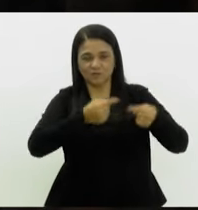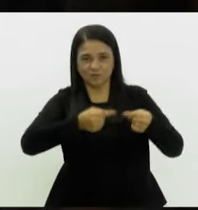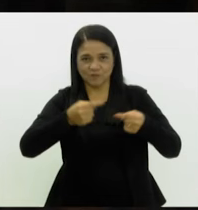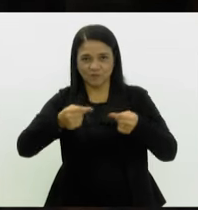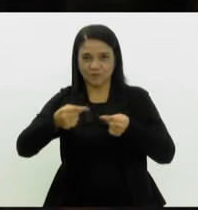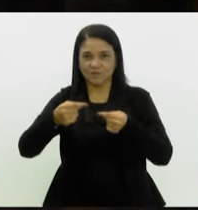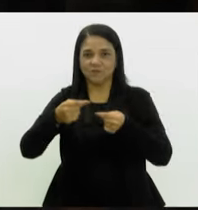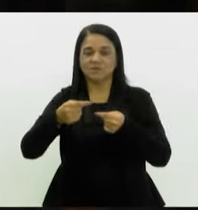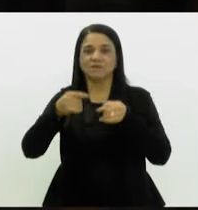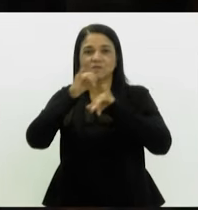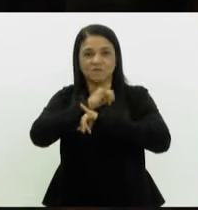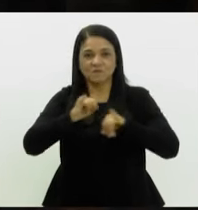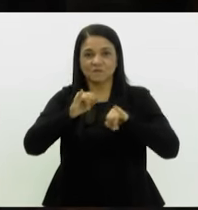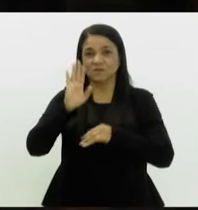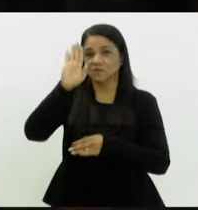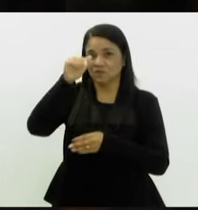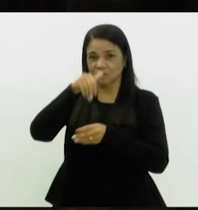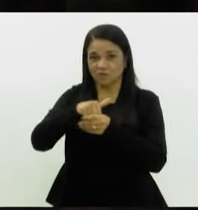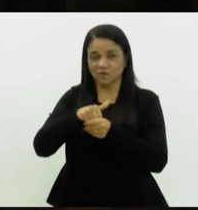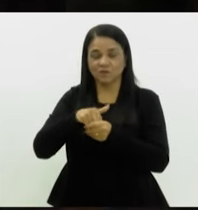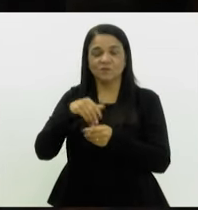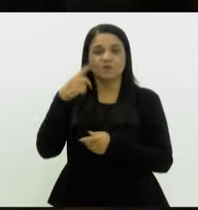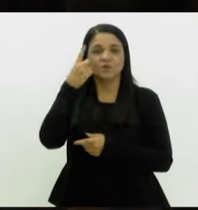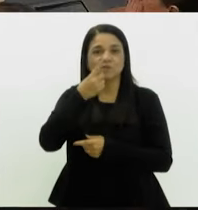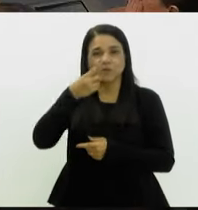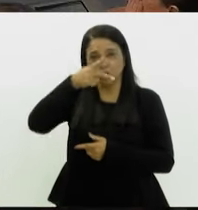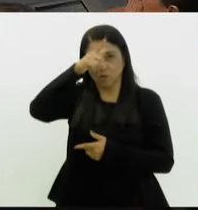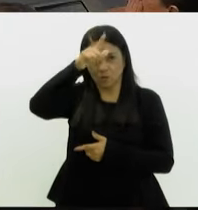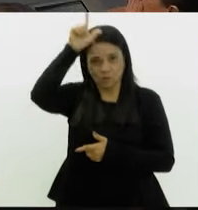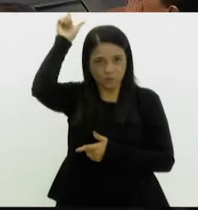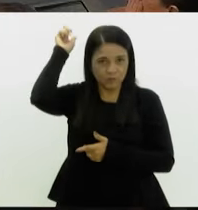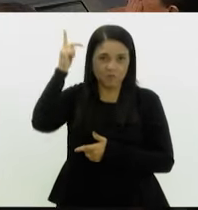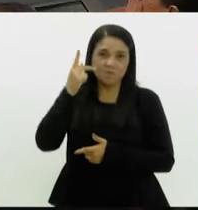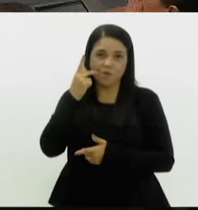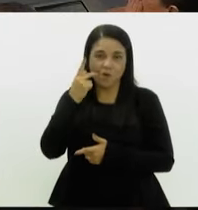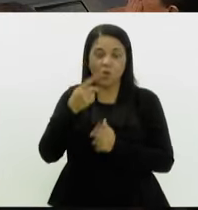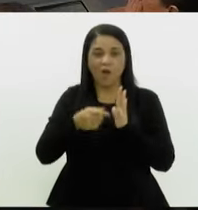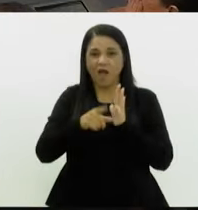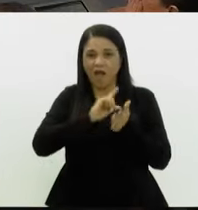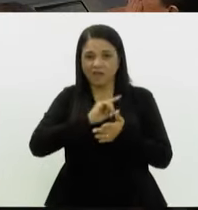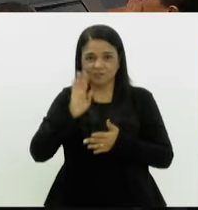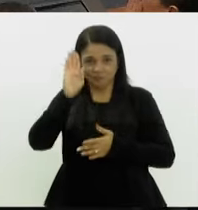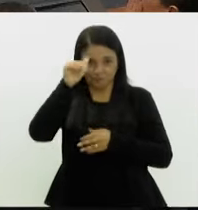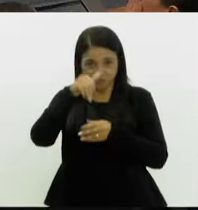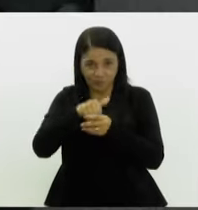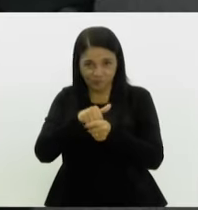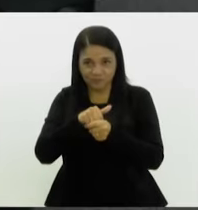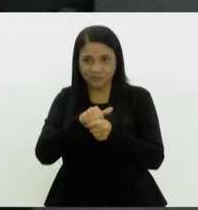a declaração de voto, deputado Luiz Paulo, autor da matéria. Antes da declaração de voto, senhor.